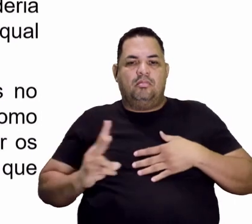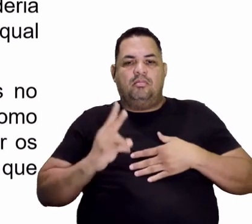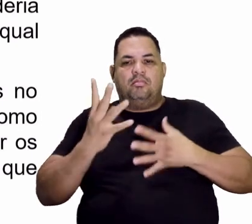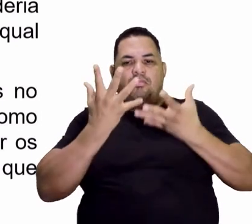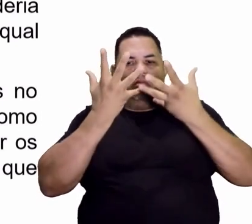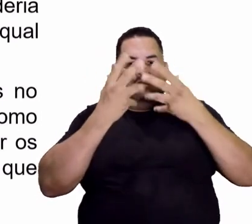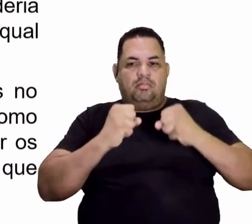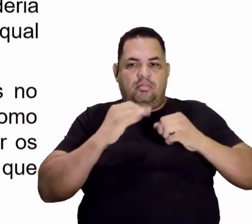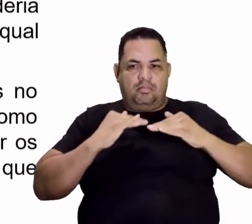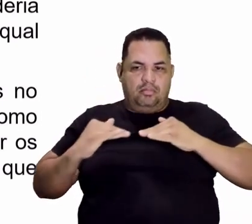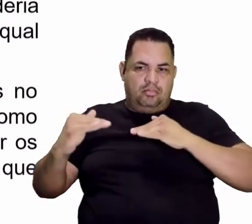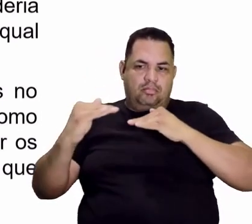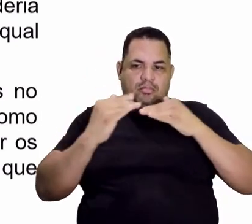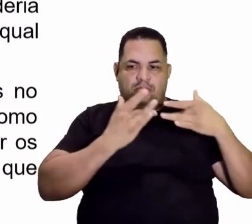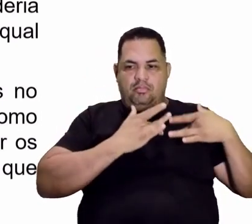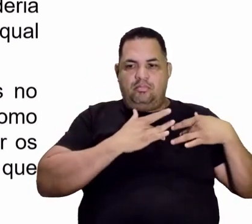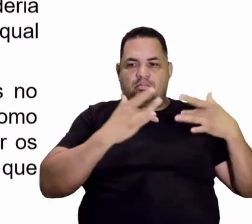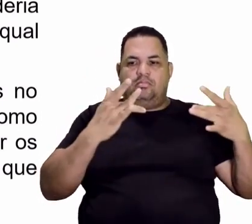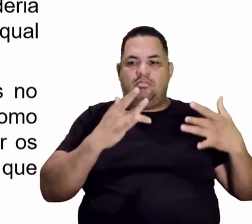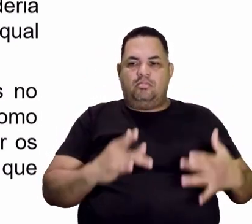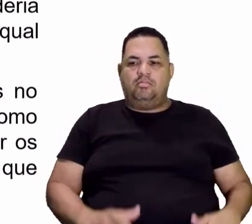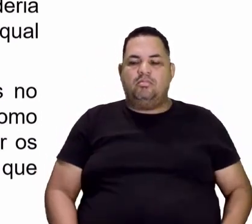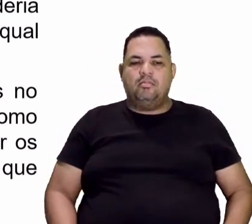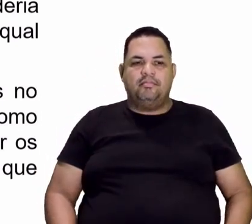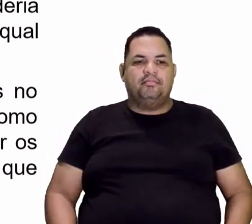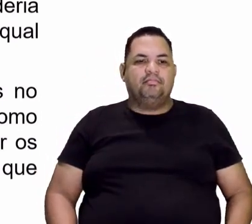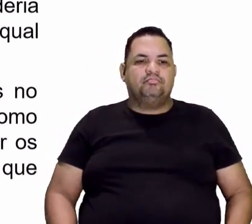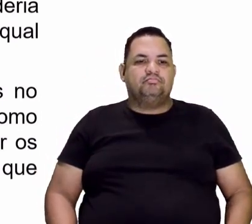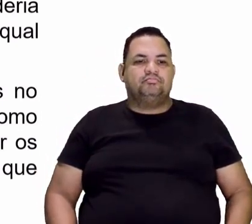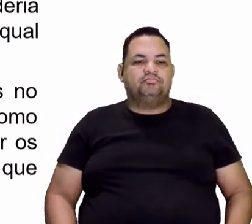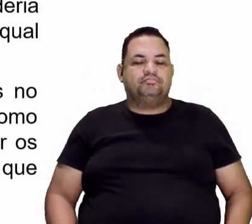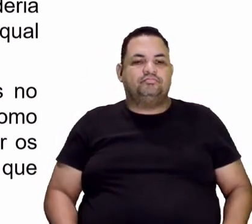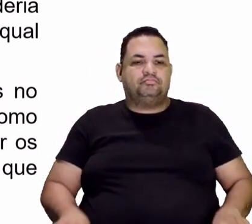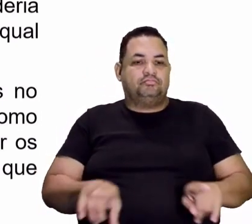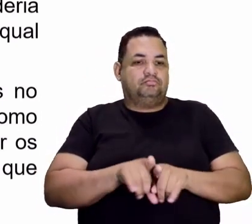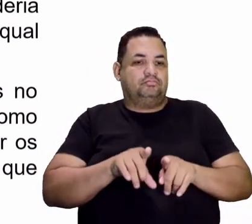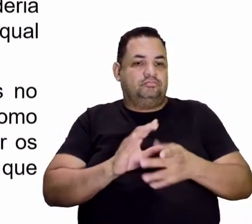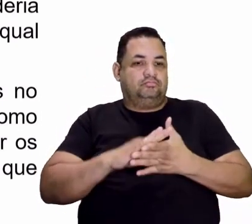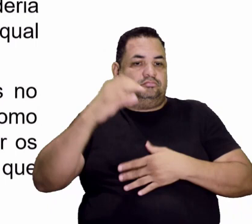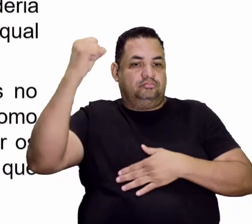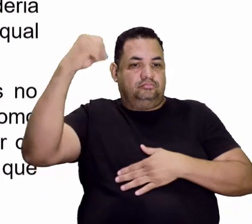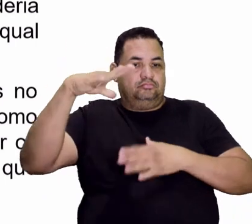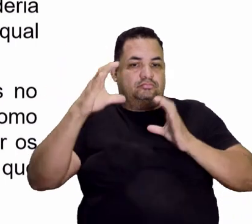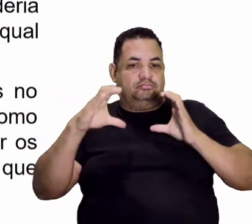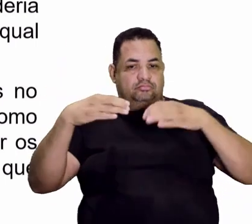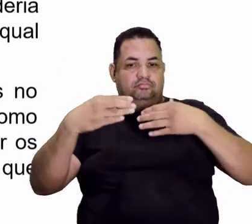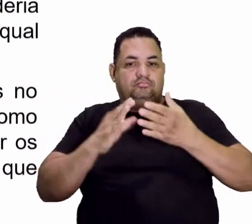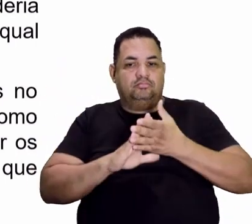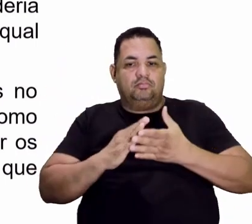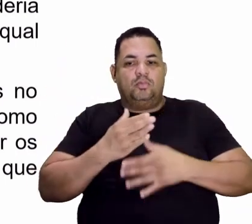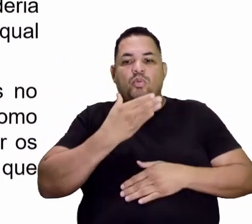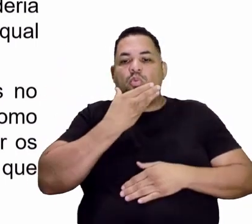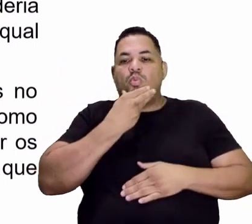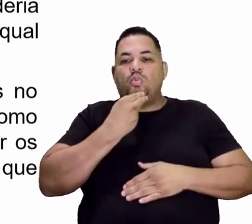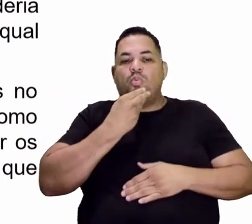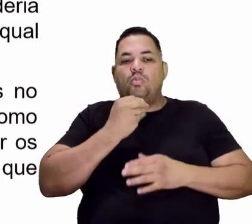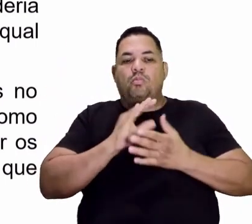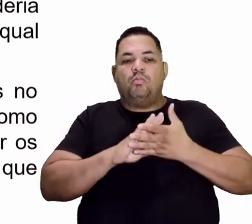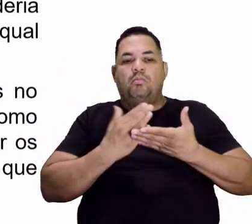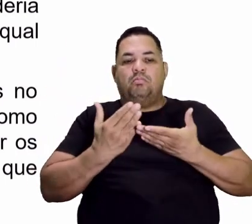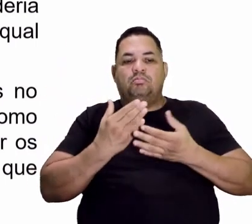tolerância, a igualdade e a fraternidade. Além disso, os iluministas consideravam que o homem poderia